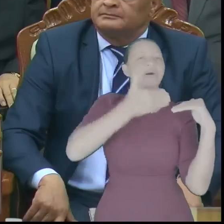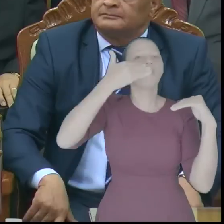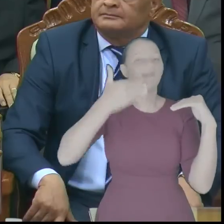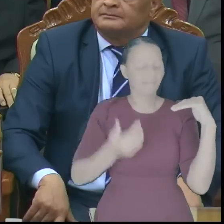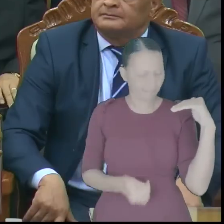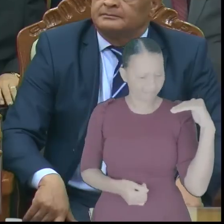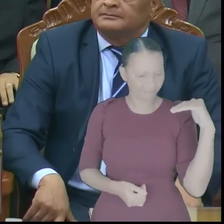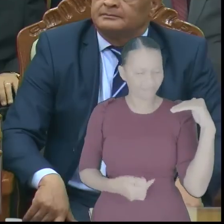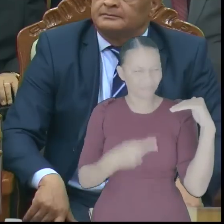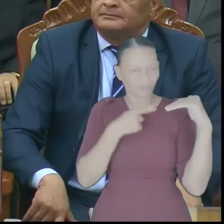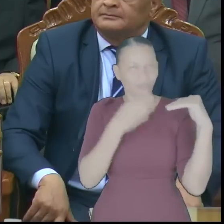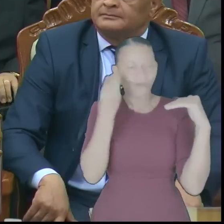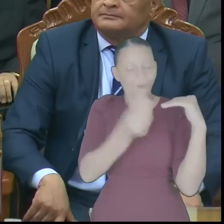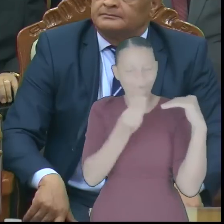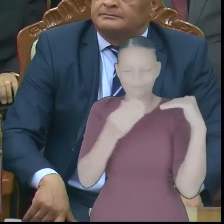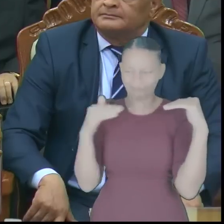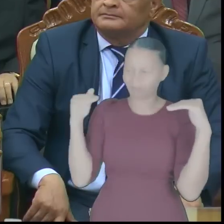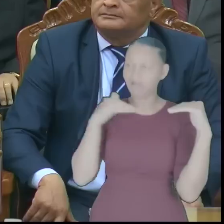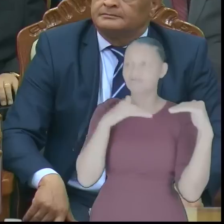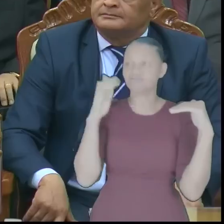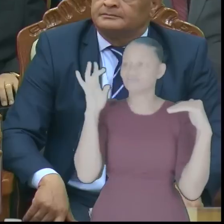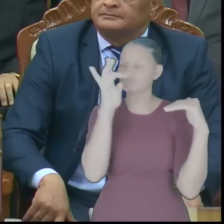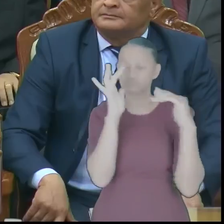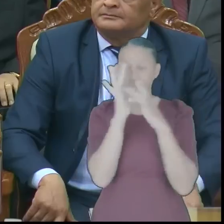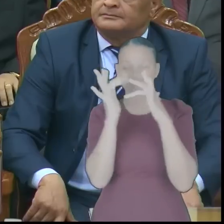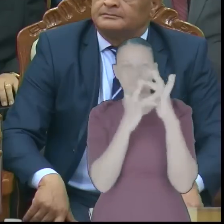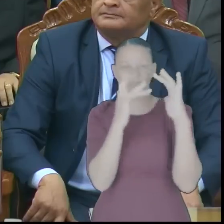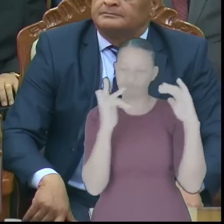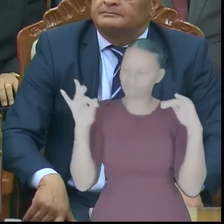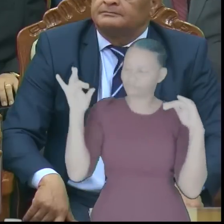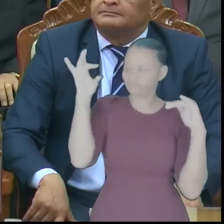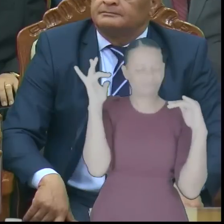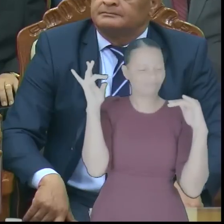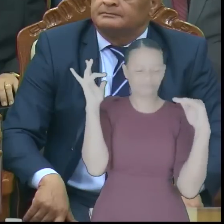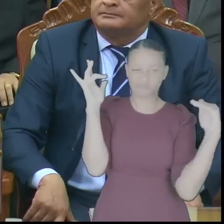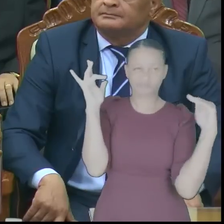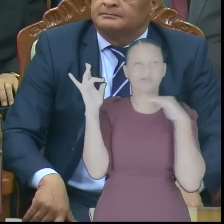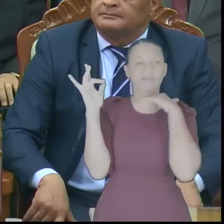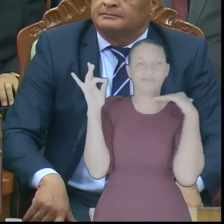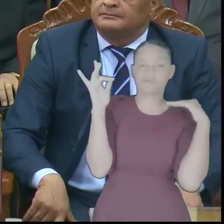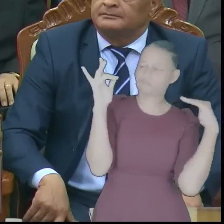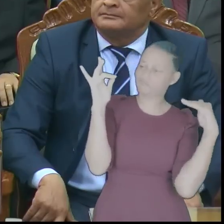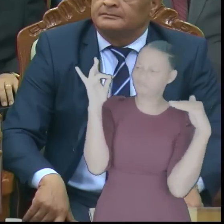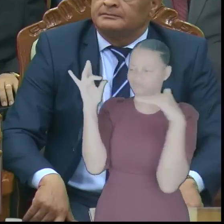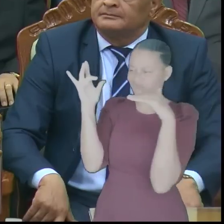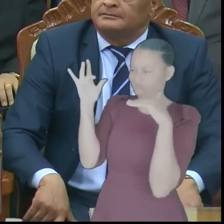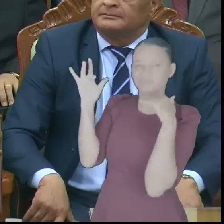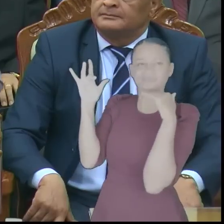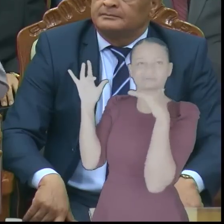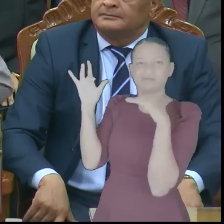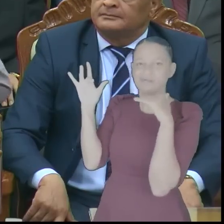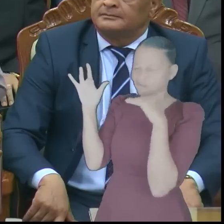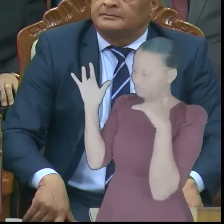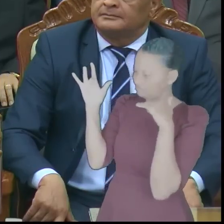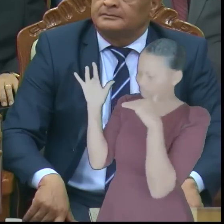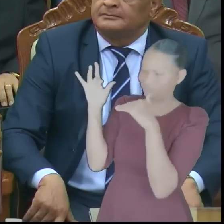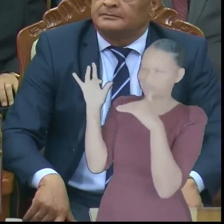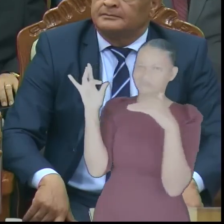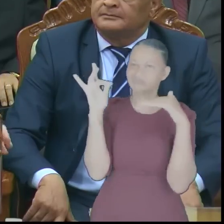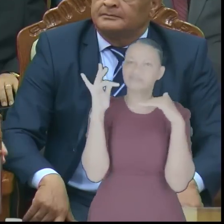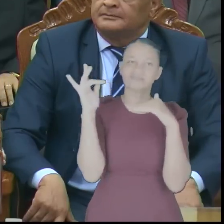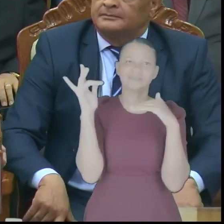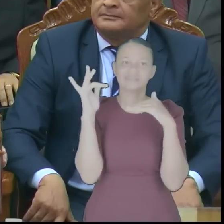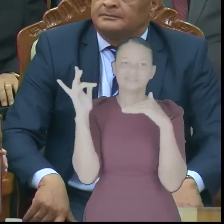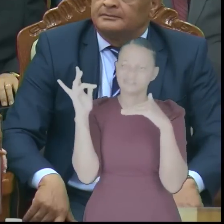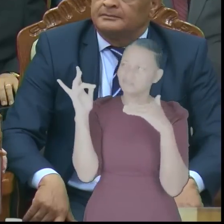coisa que é maior que você? A morte está olhando para Jesus, e eu acho que, no meu pensamento de pregador, ela mediu o estômagozinho dela e disse: ele não cabe